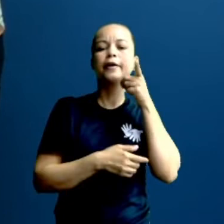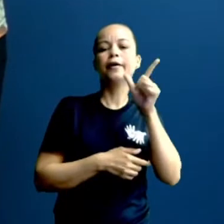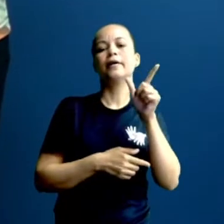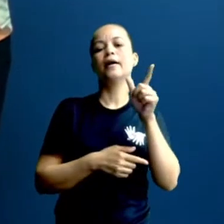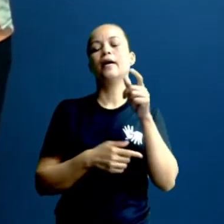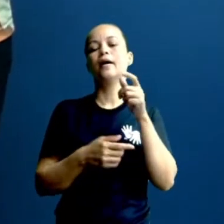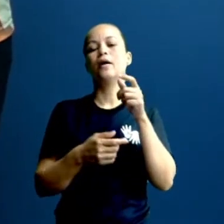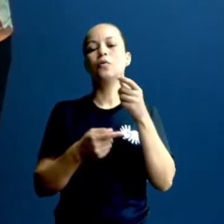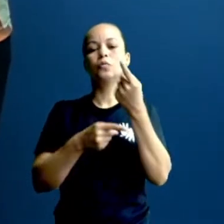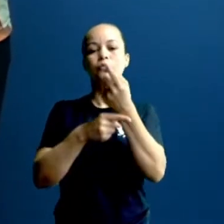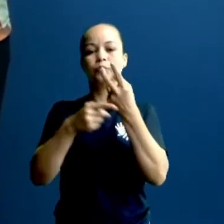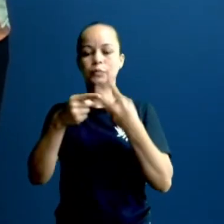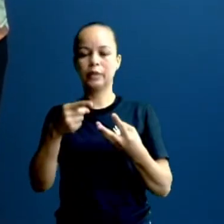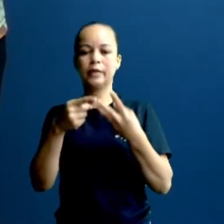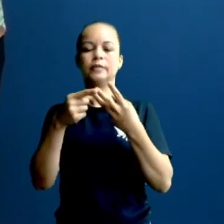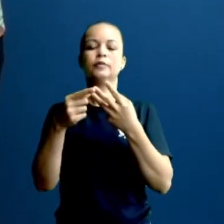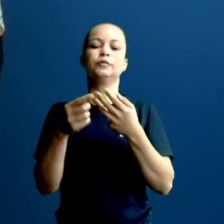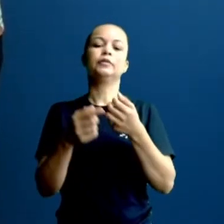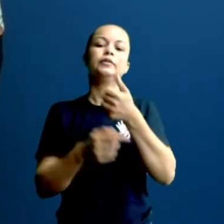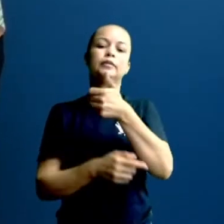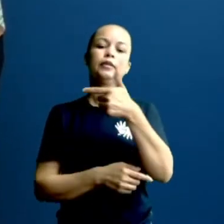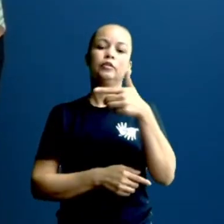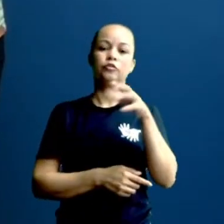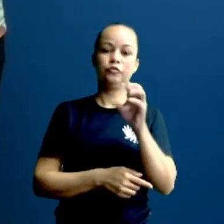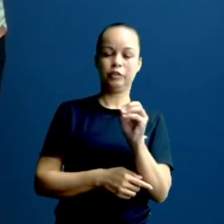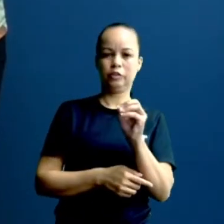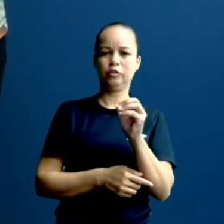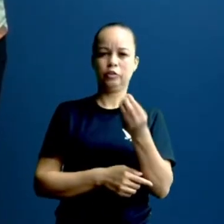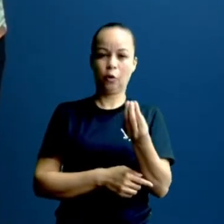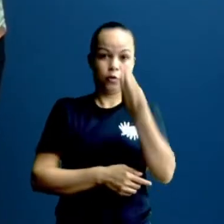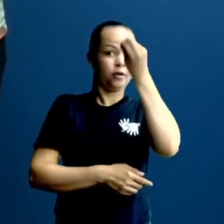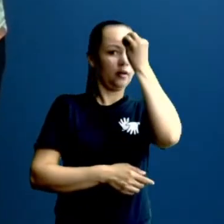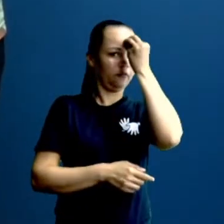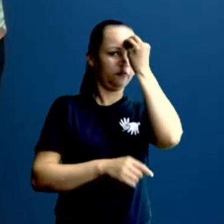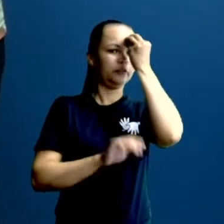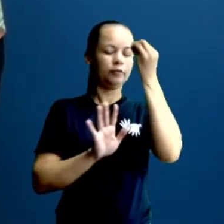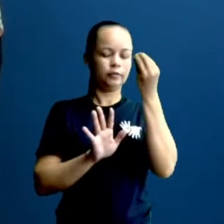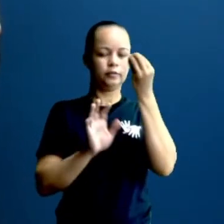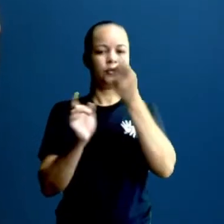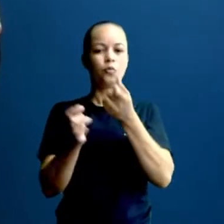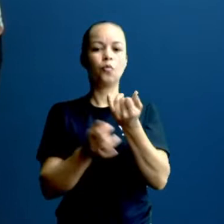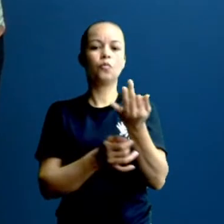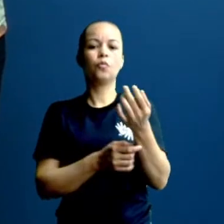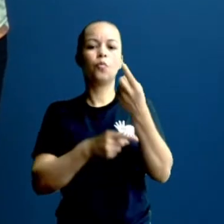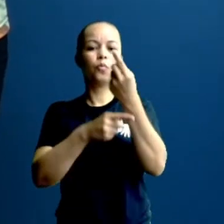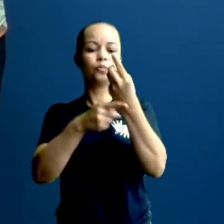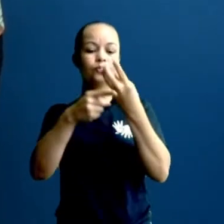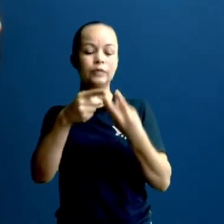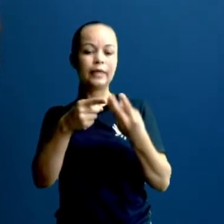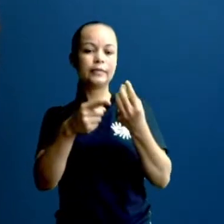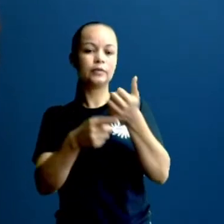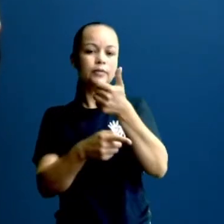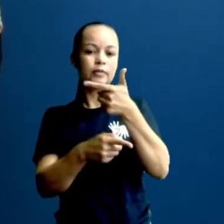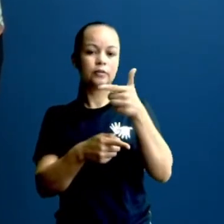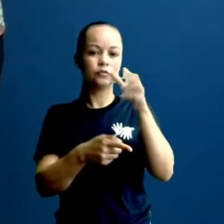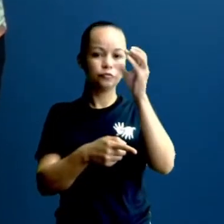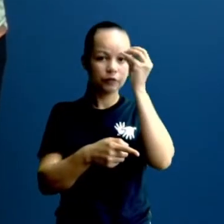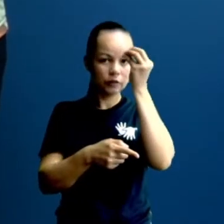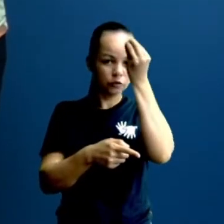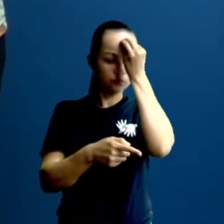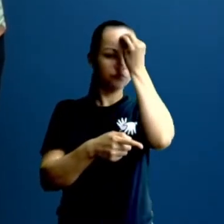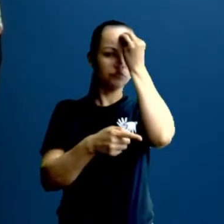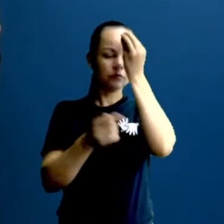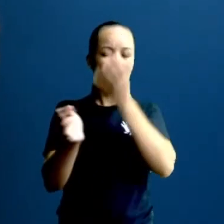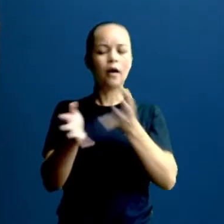de 120 de presente de aniversário. Então, grave isso aí, ó, 1/3 de 120. E aí, o que é que a gente precisa,